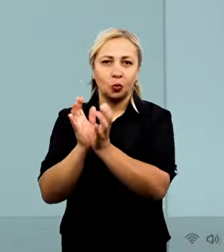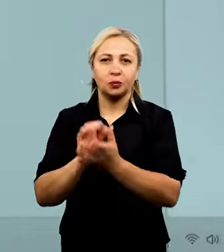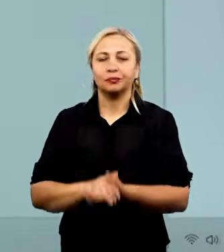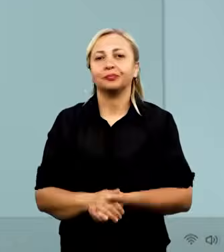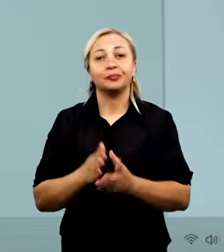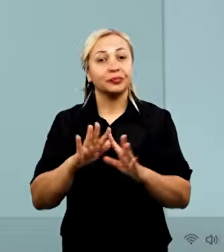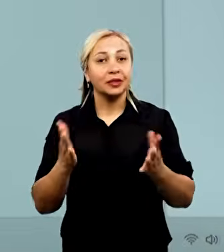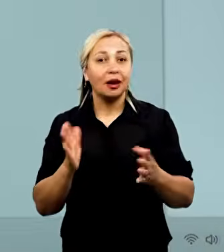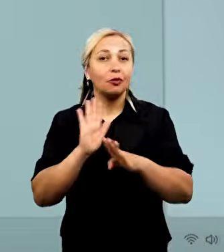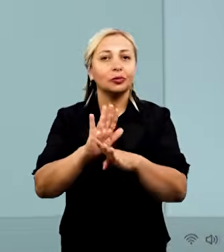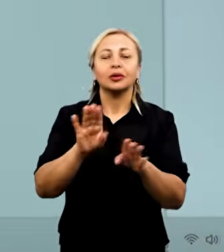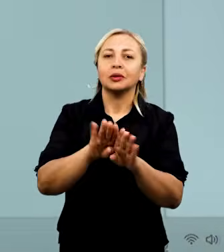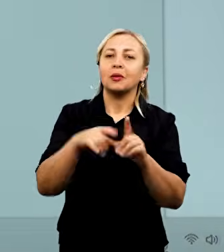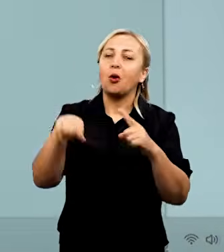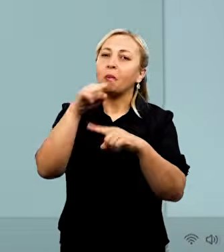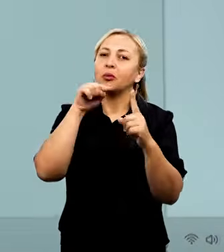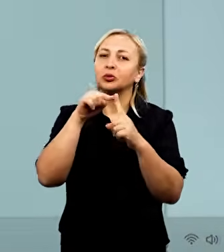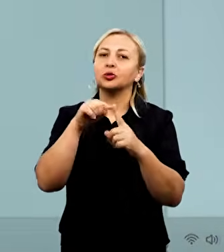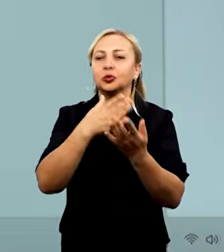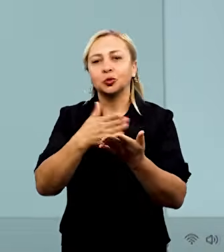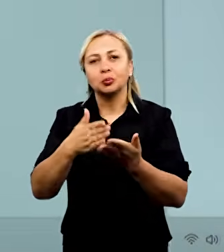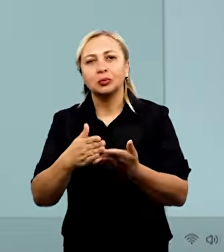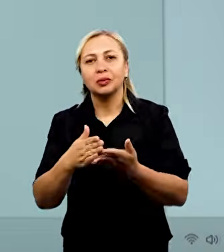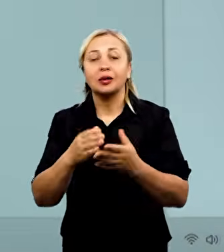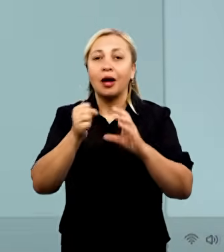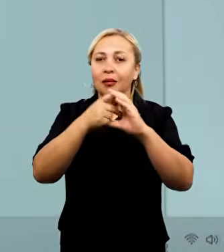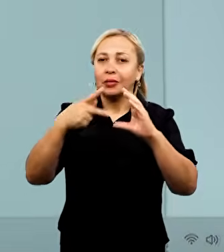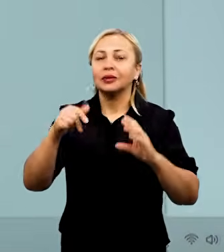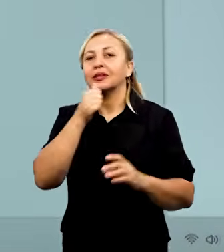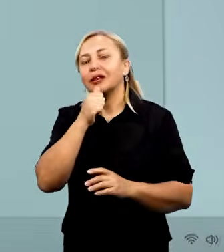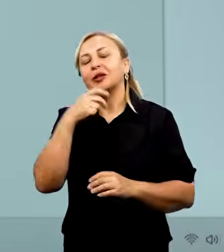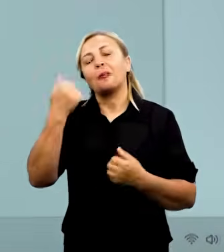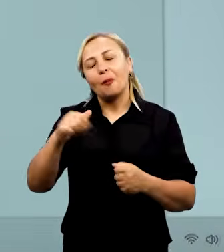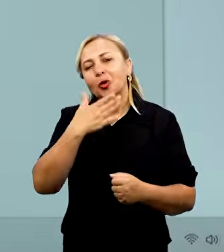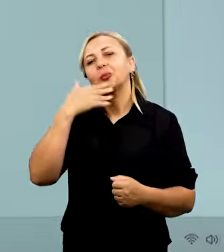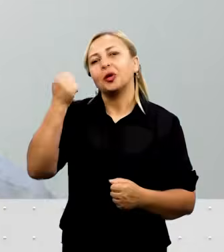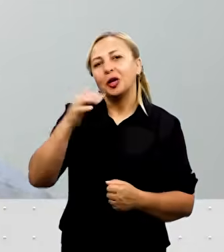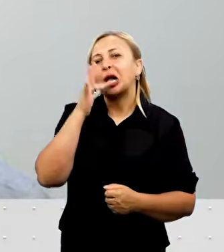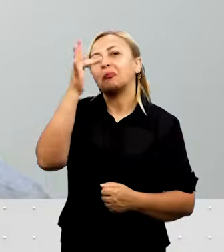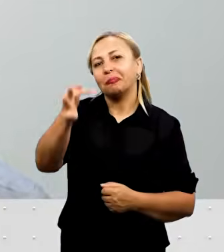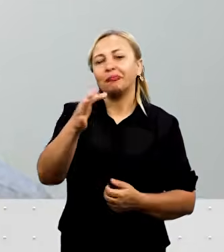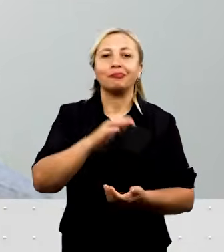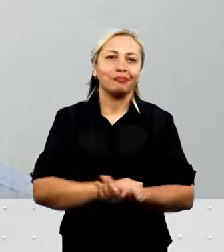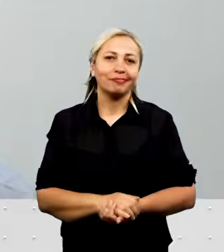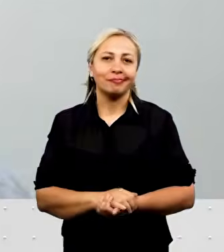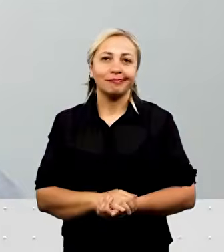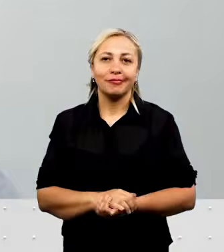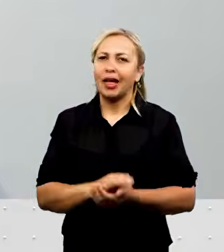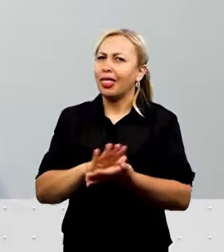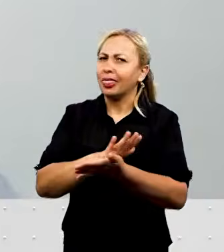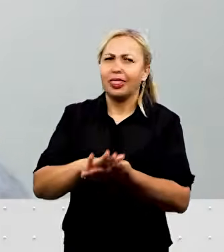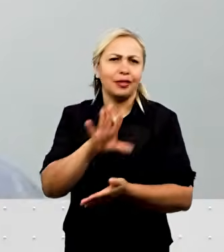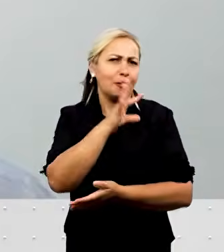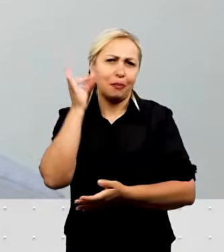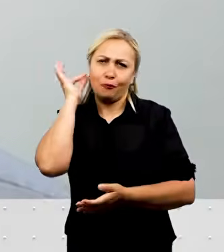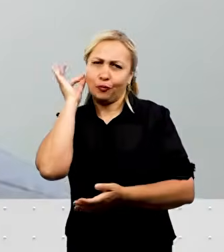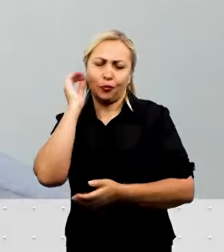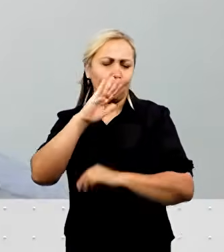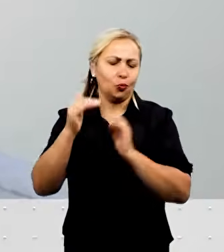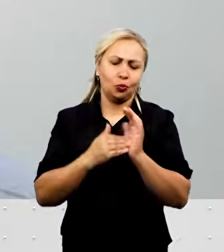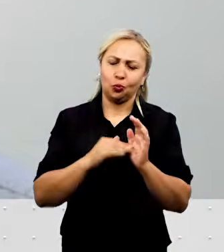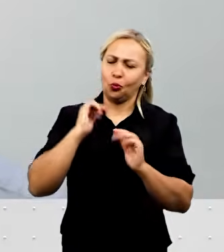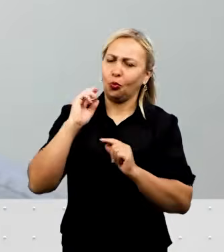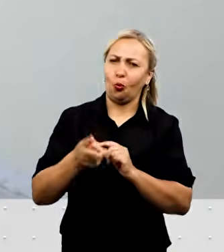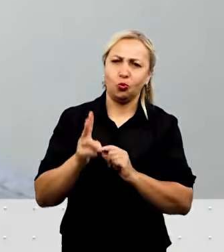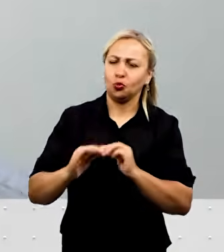aos objetivos iniciais, a ferramenta ainda pode ser aprimorada. Nada é perfeito, tudo é um processo, né? Inclusive